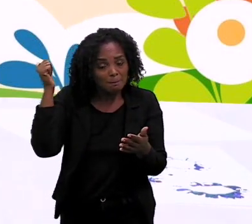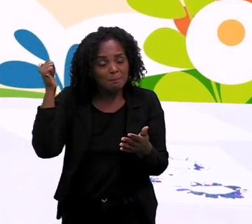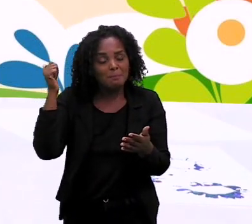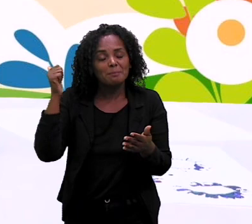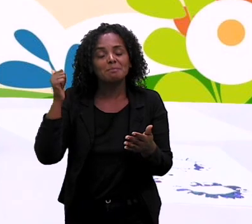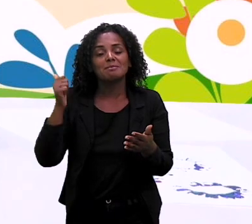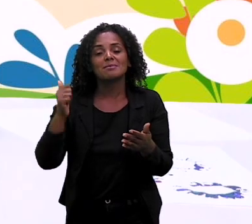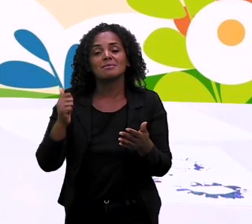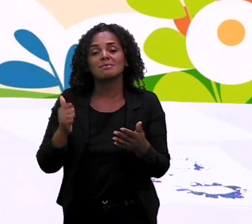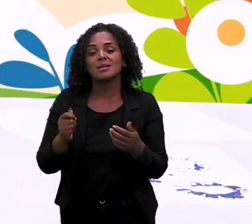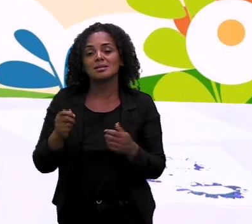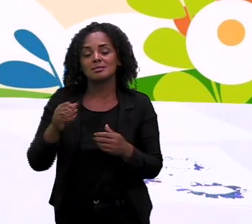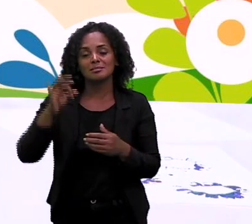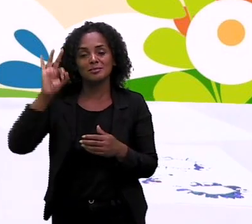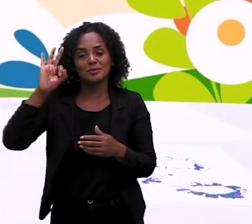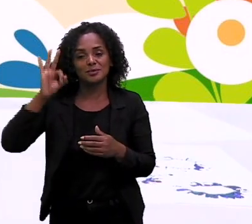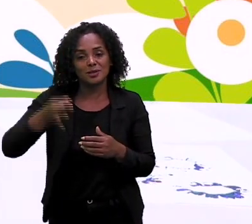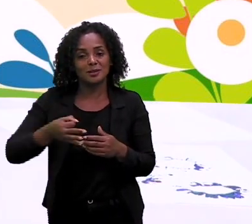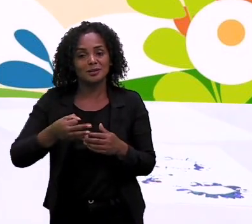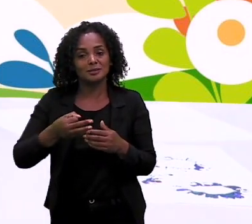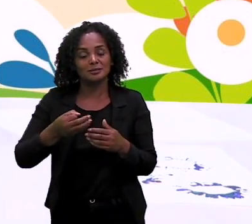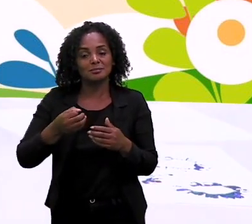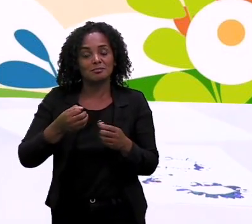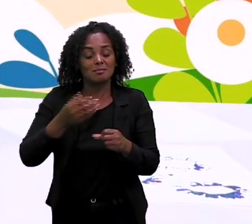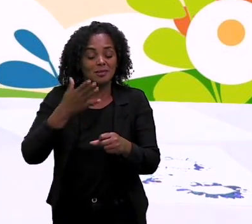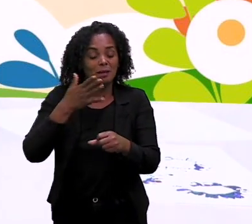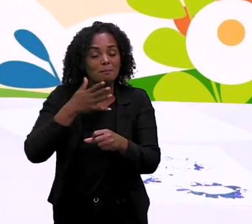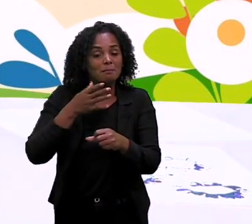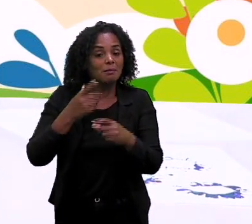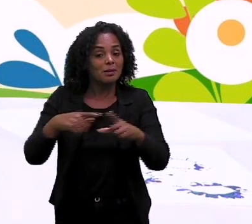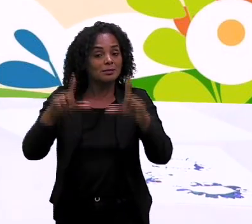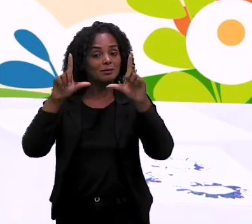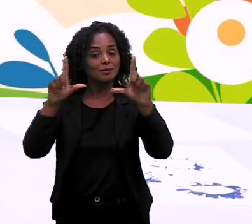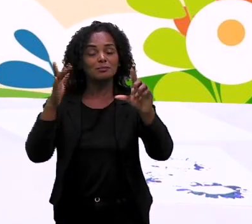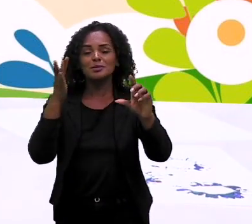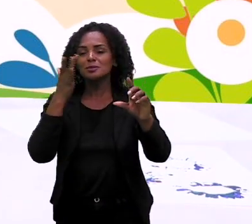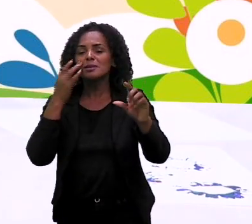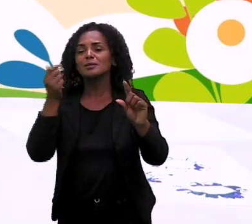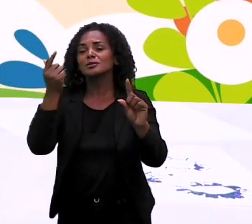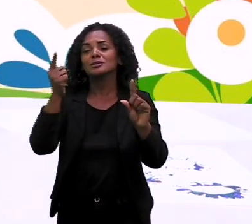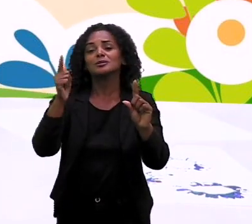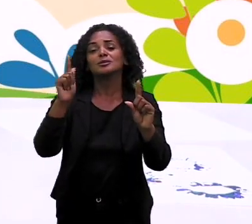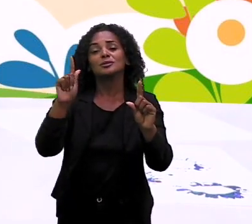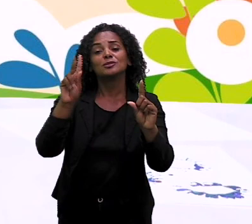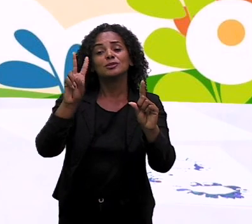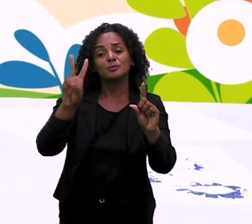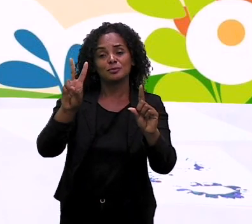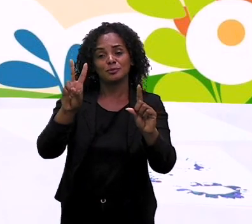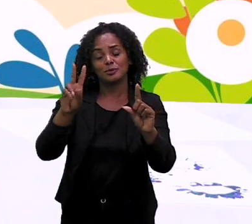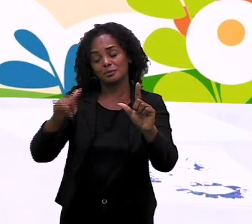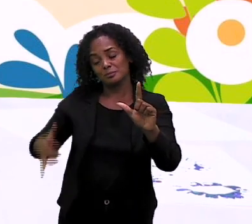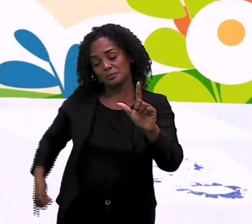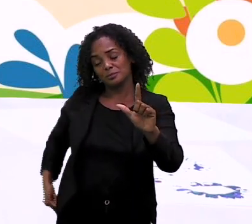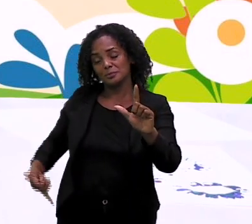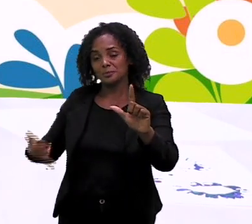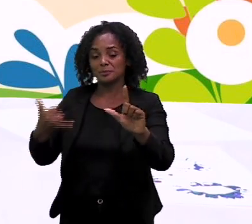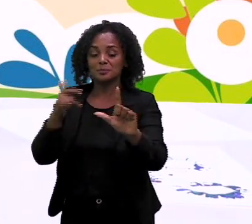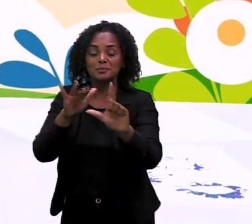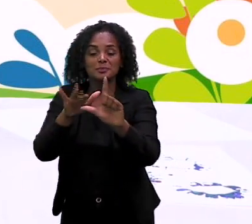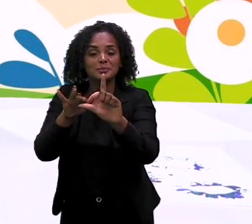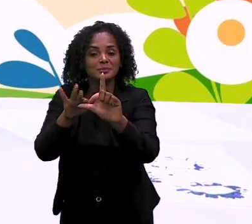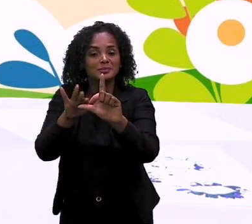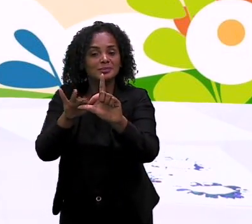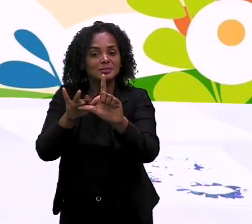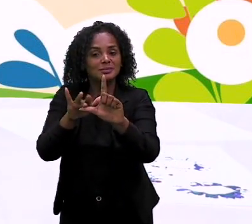Isso mesmo! Na plataforma SMED GV, ó, tá cheinha de novidades. Para acessar, aponte